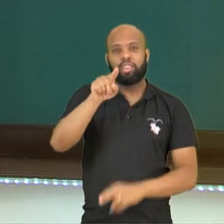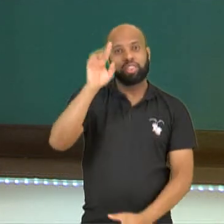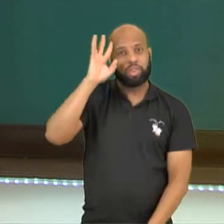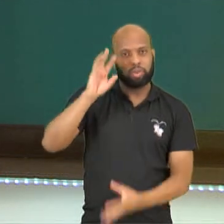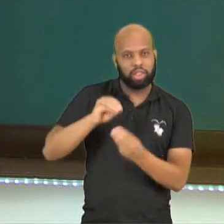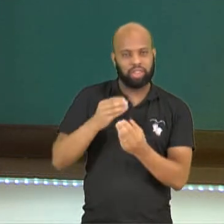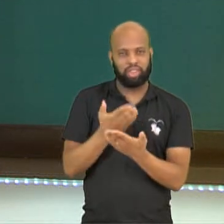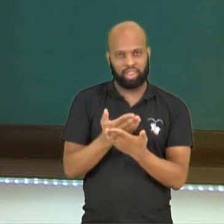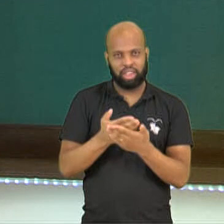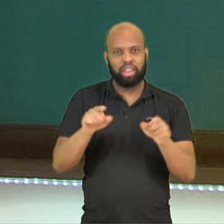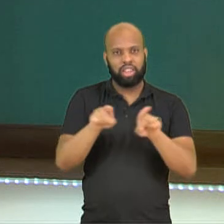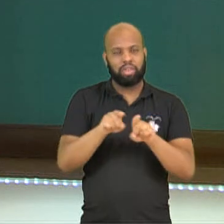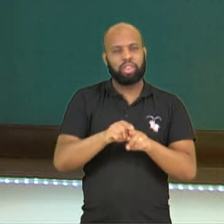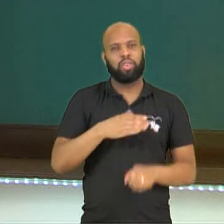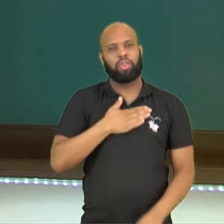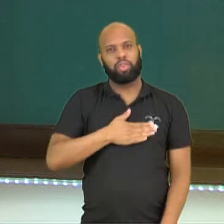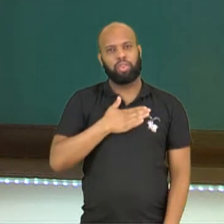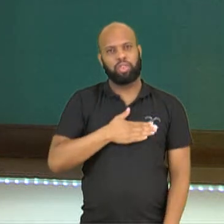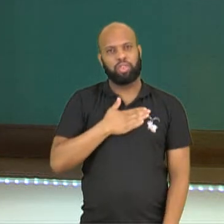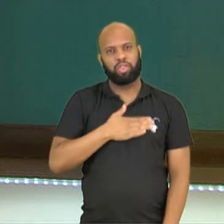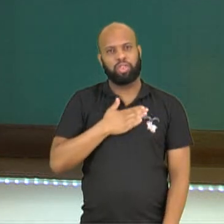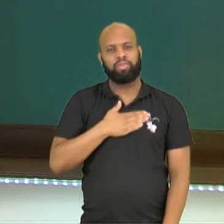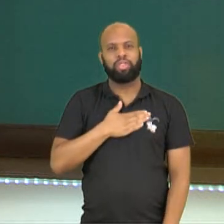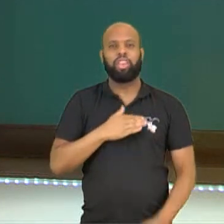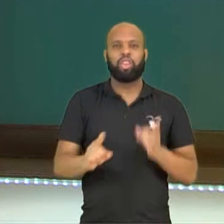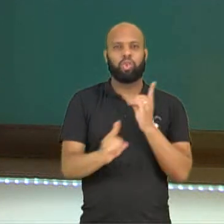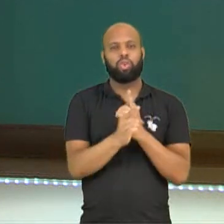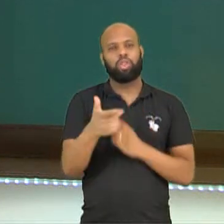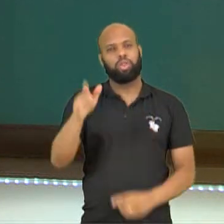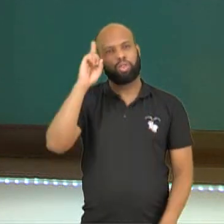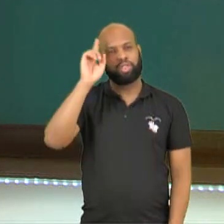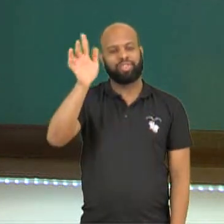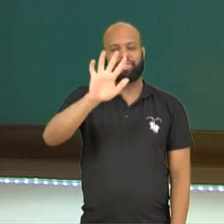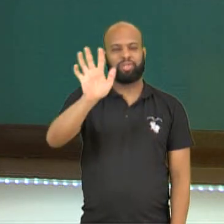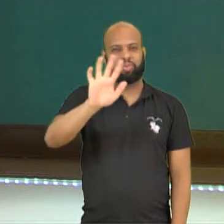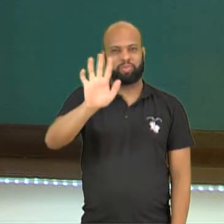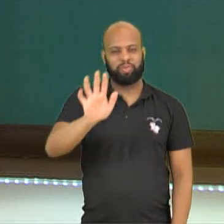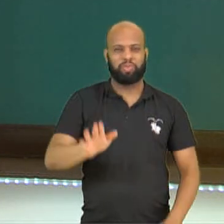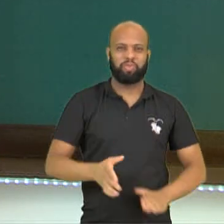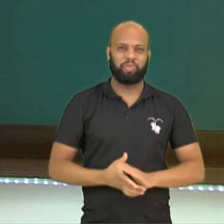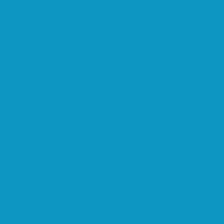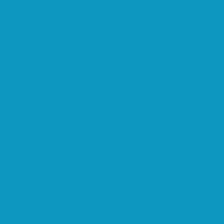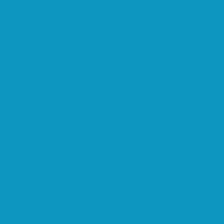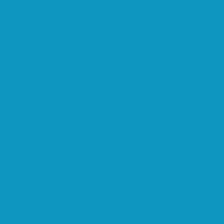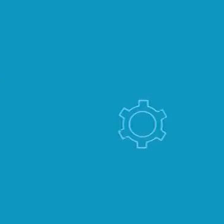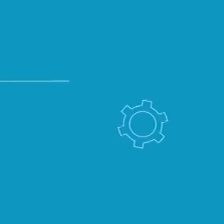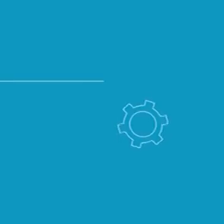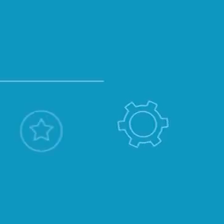entendido, espero que vocês tenham gostado e a gente vai se encontrar na próxima aula. Um grande abraço!